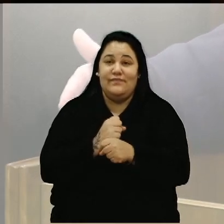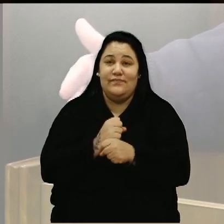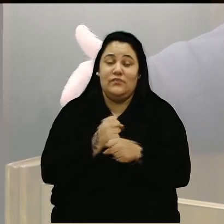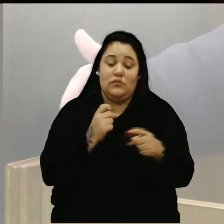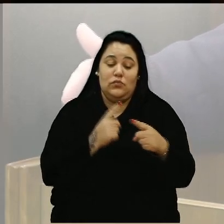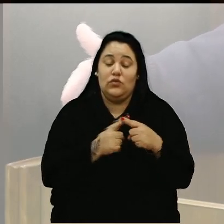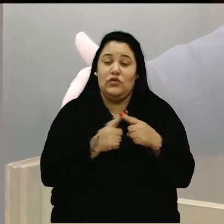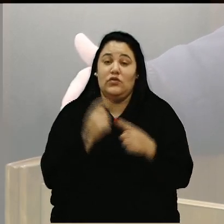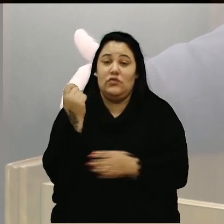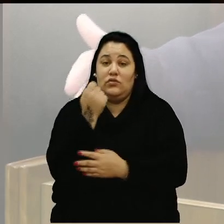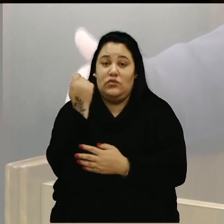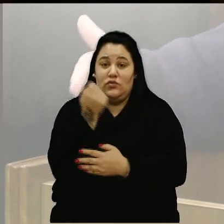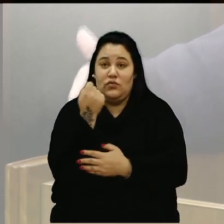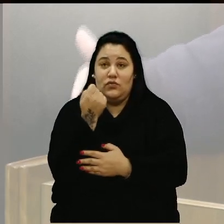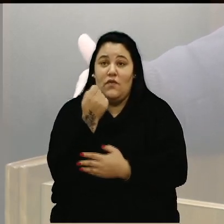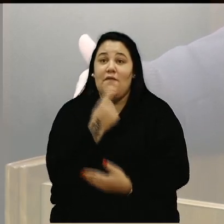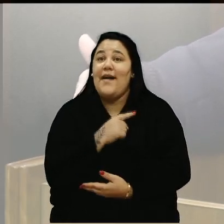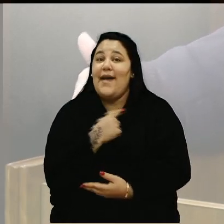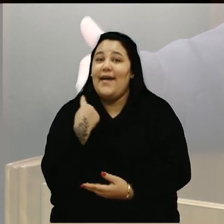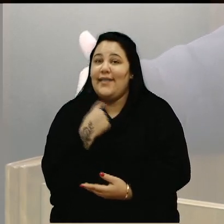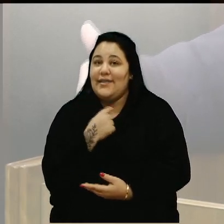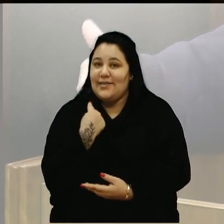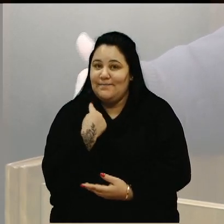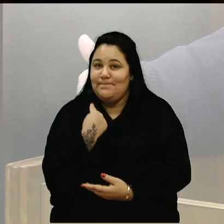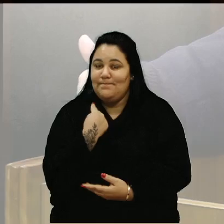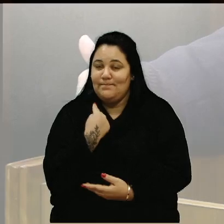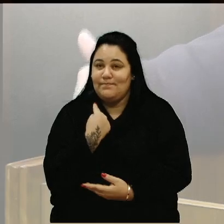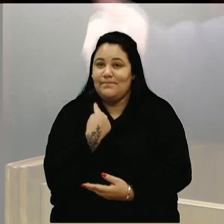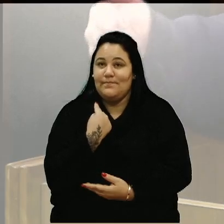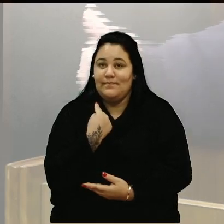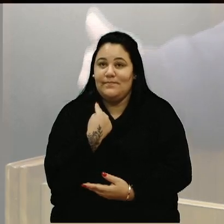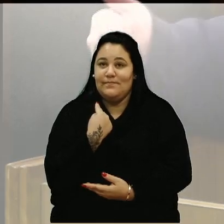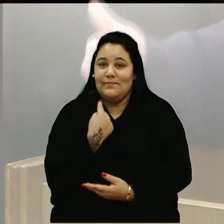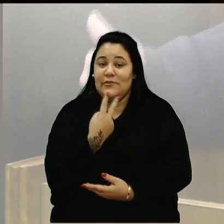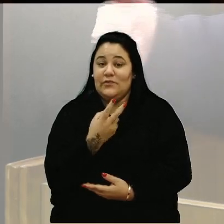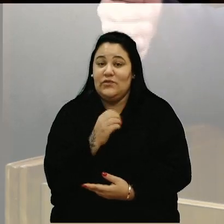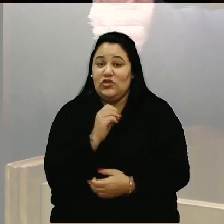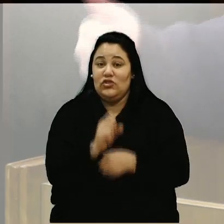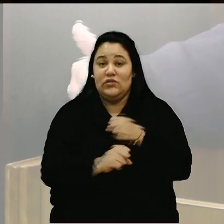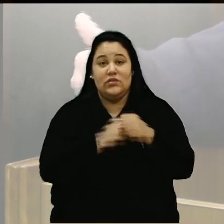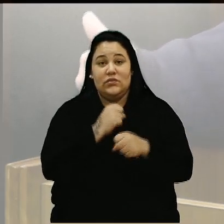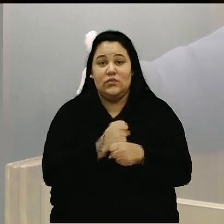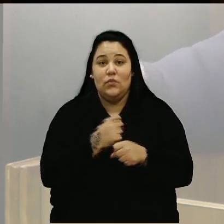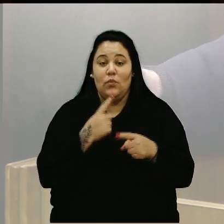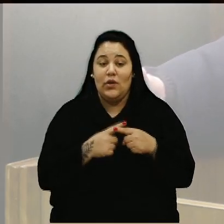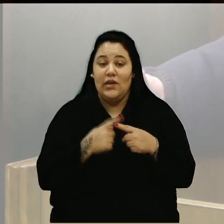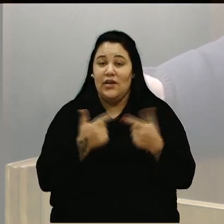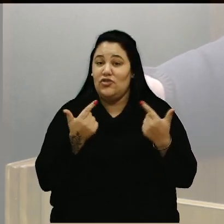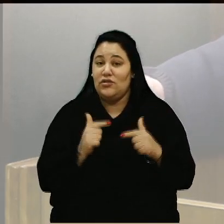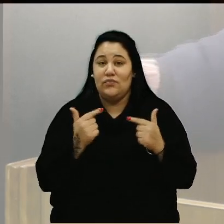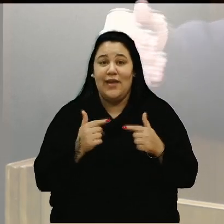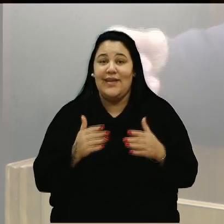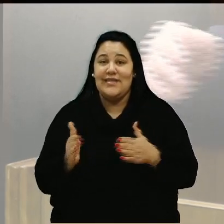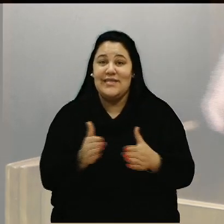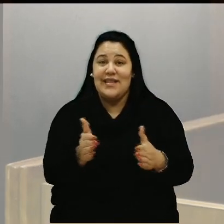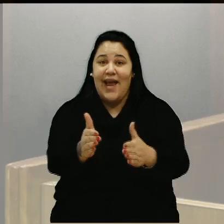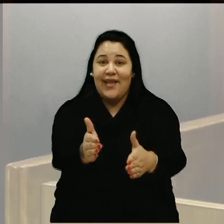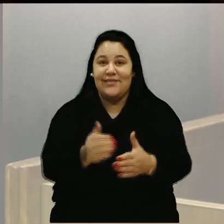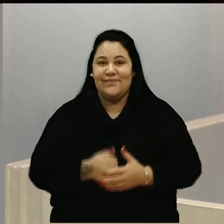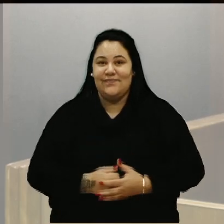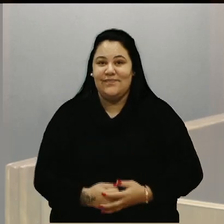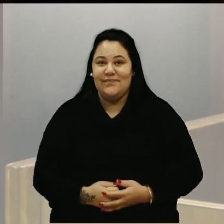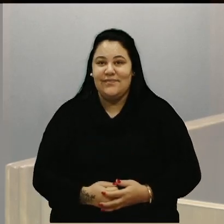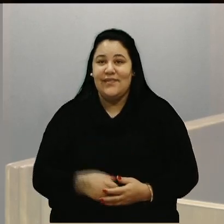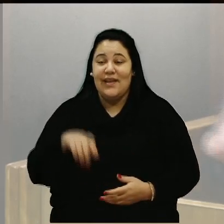Grande do Sul vai se atrasar nessa ordem, 20 anos, porque nós não temos estradas. Quem vai para